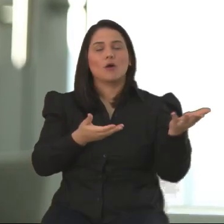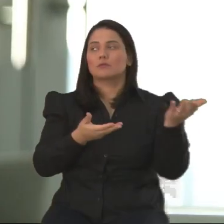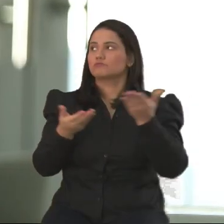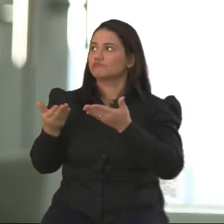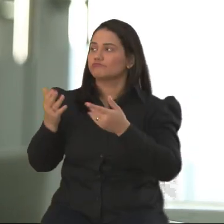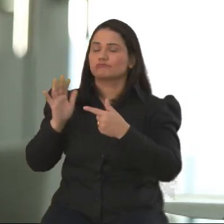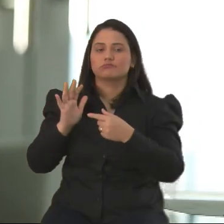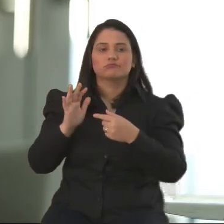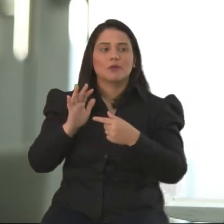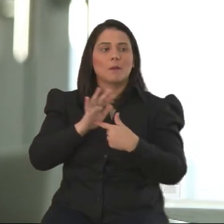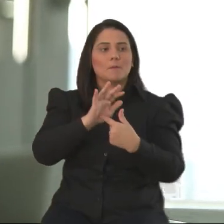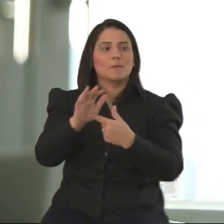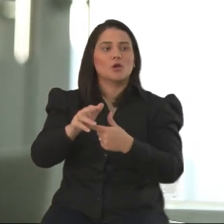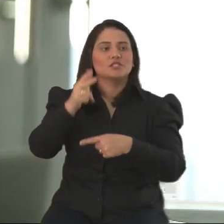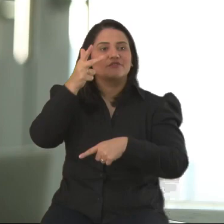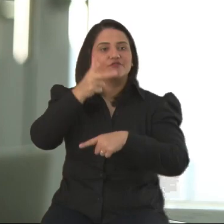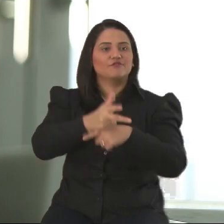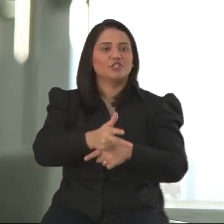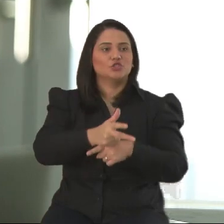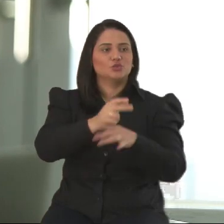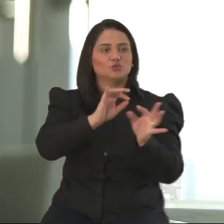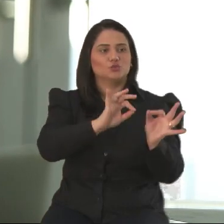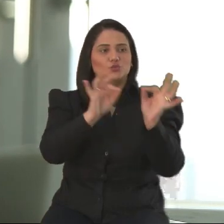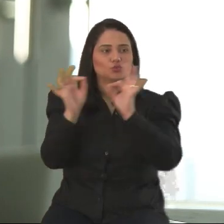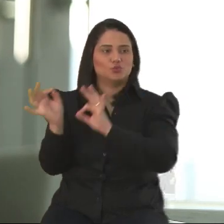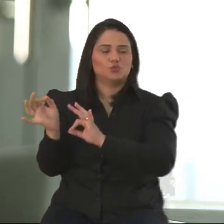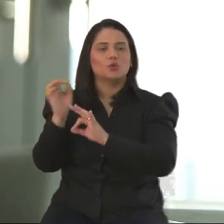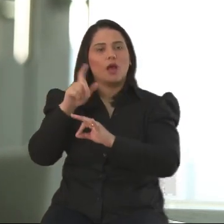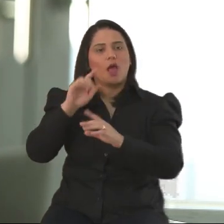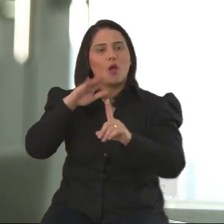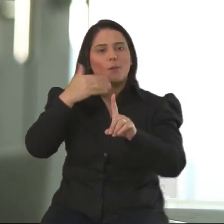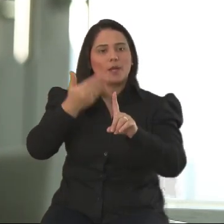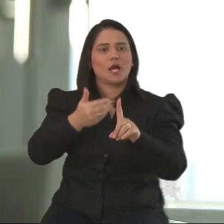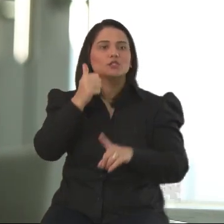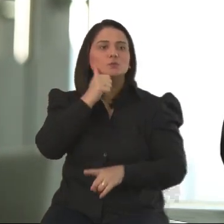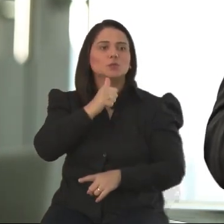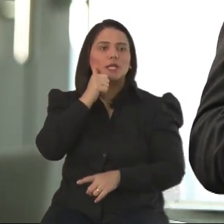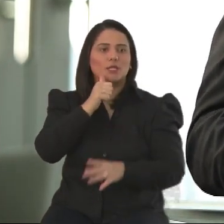vídeo institucional em homenagem a todas as mulheres.